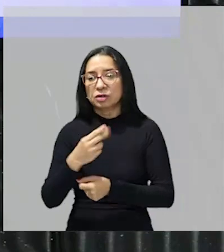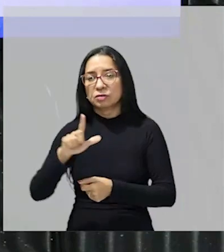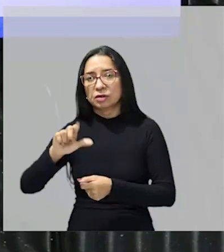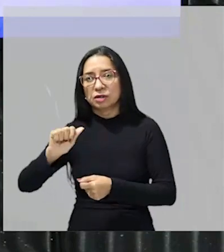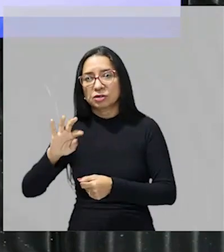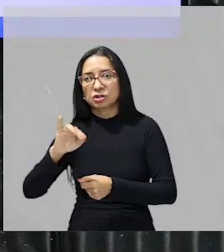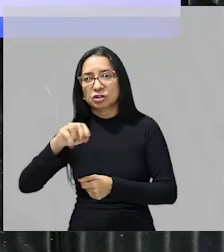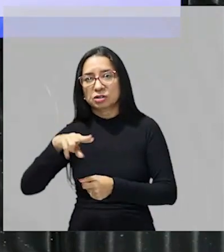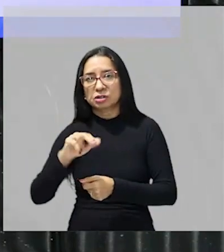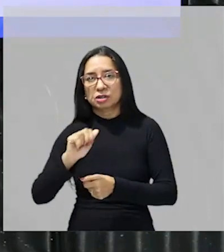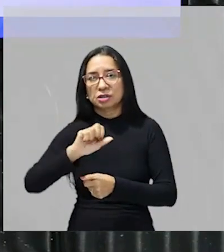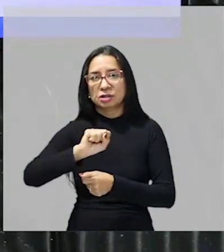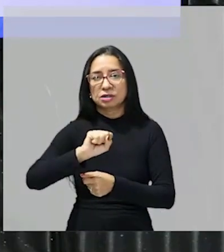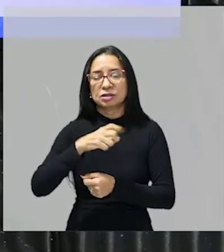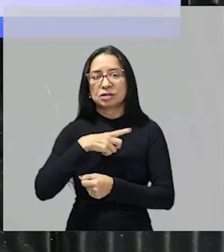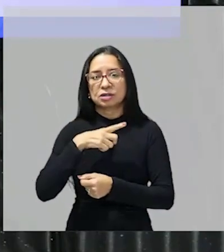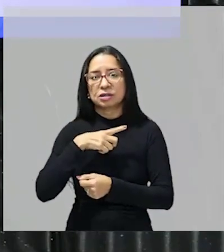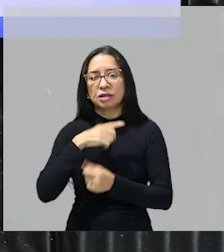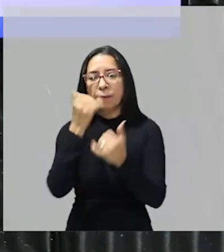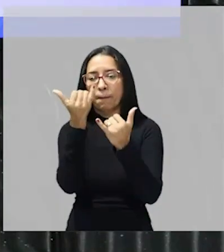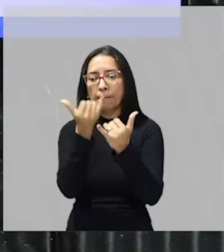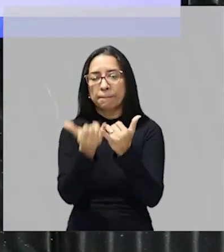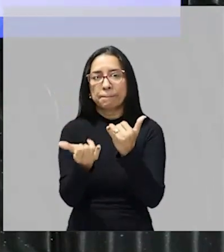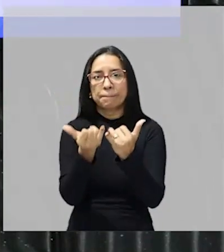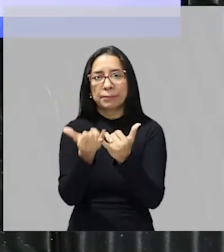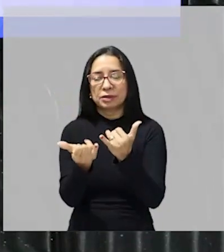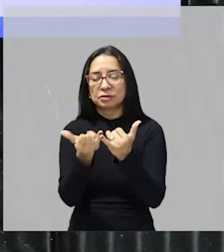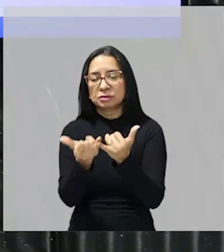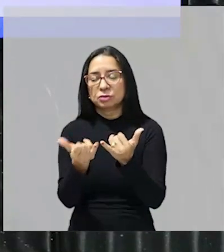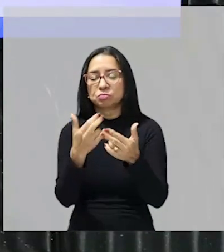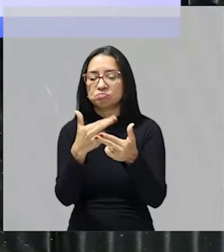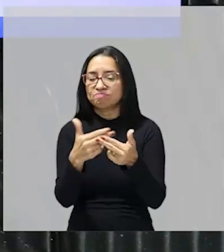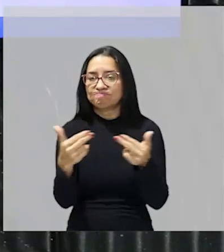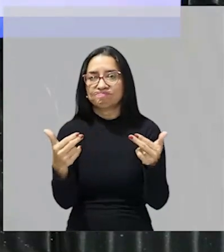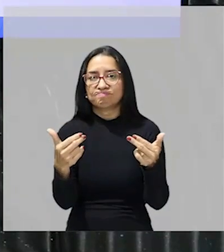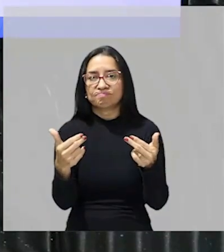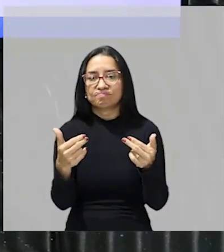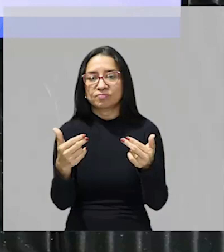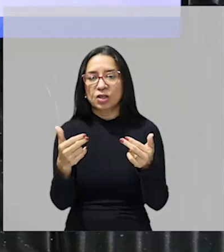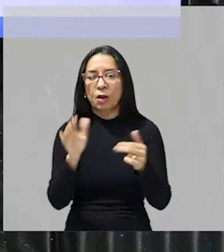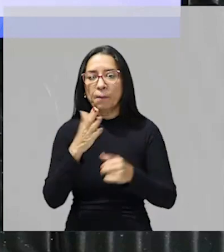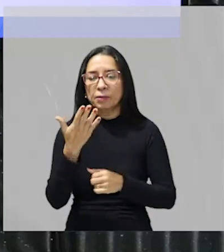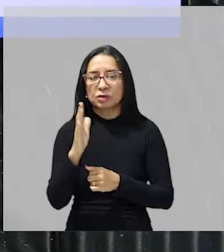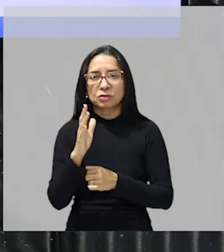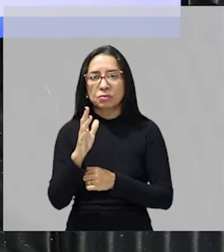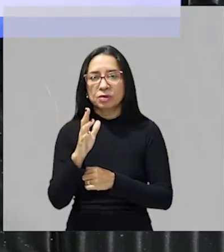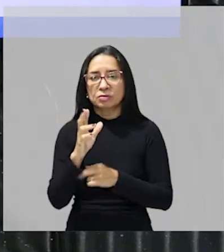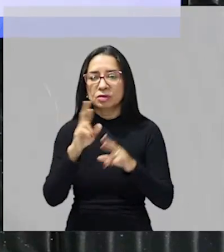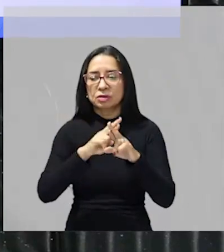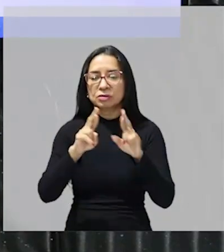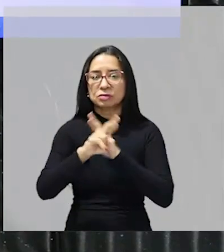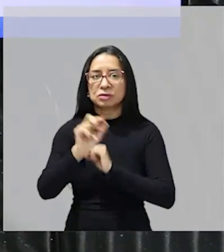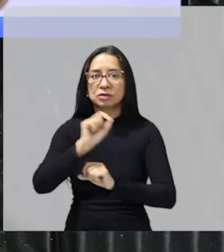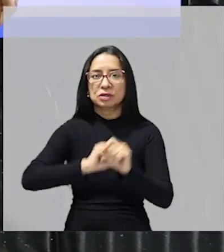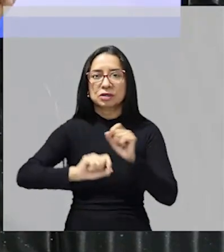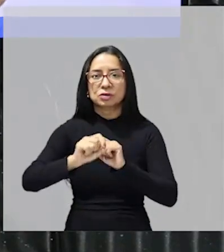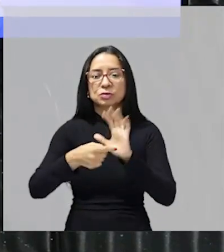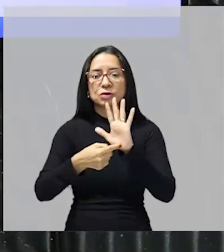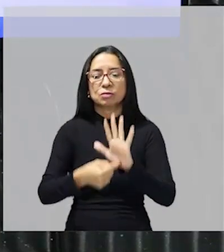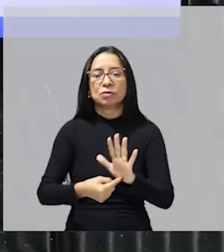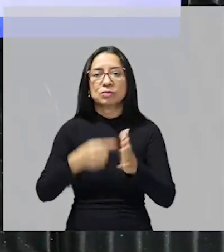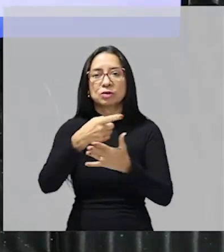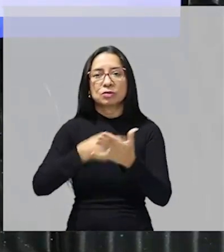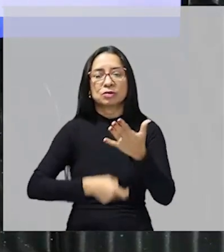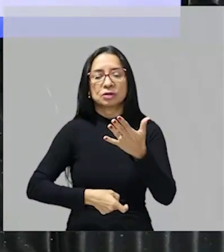ter algo parecido, tá? Então é mais ou menos sobre isso que fala do texto, inclusive porque se trata